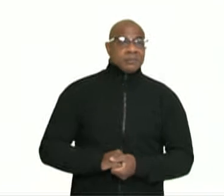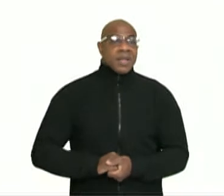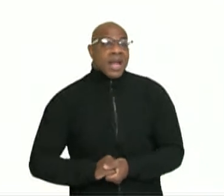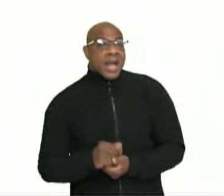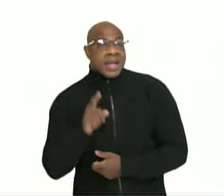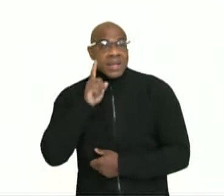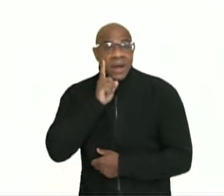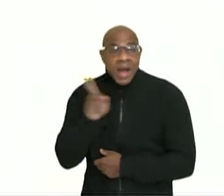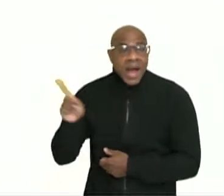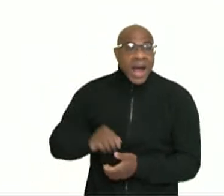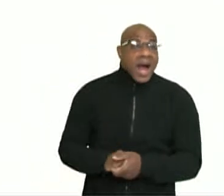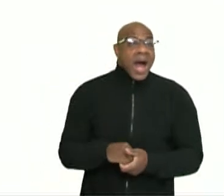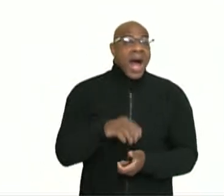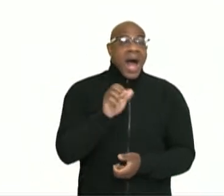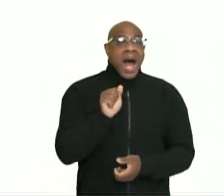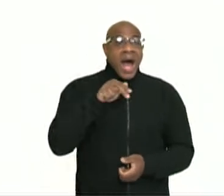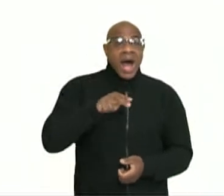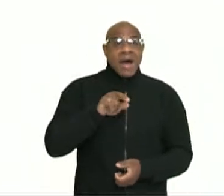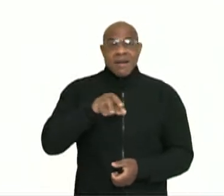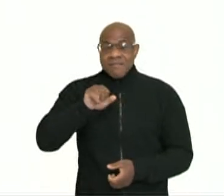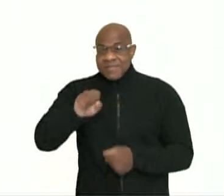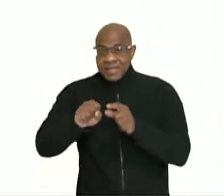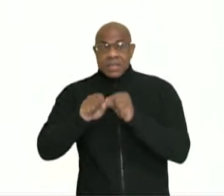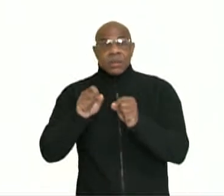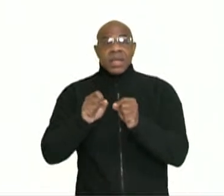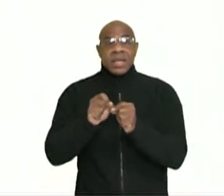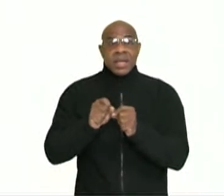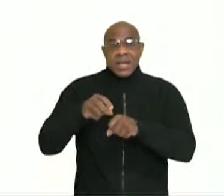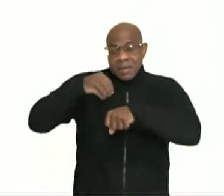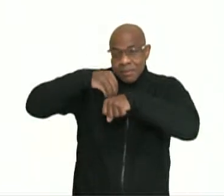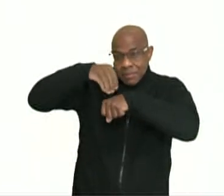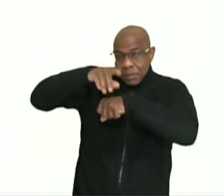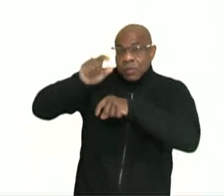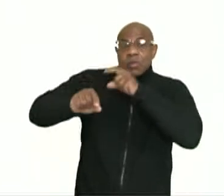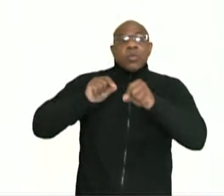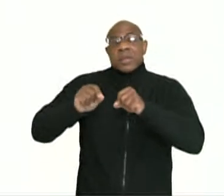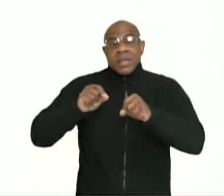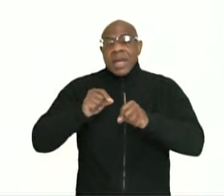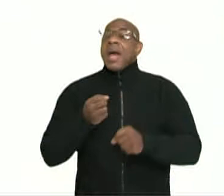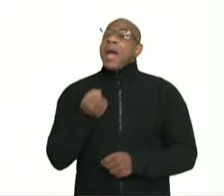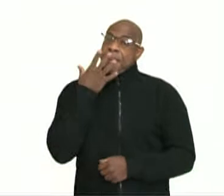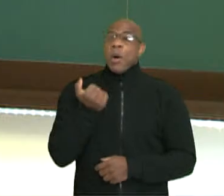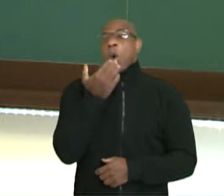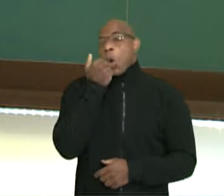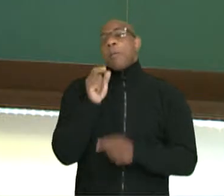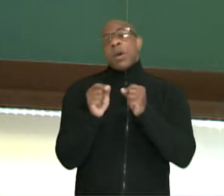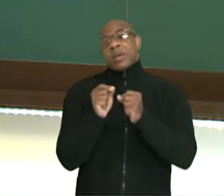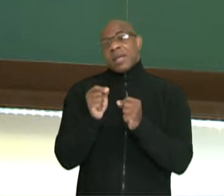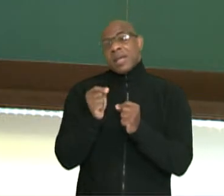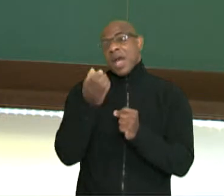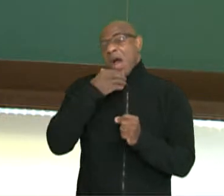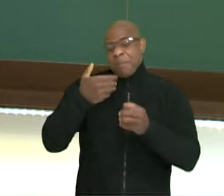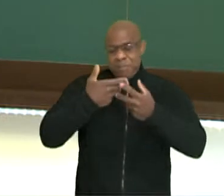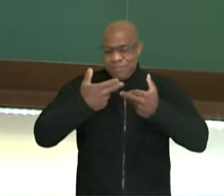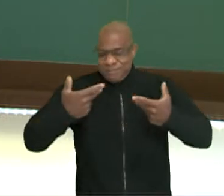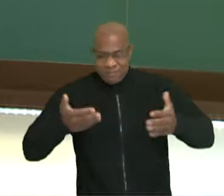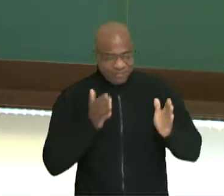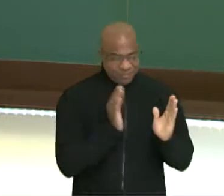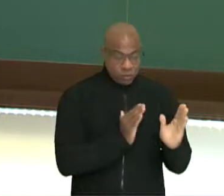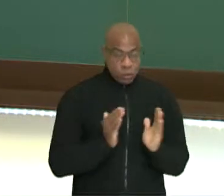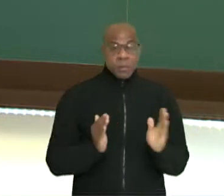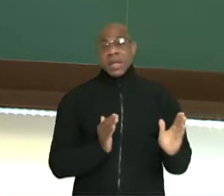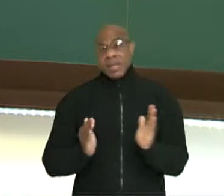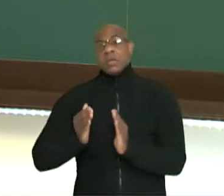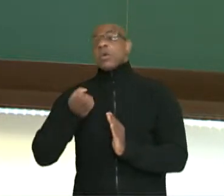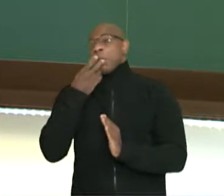da época, que costumam receber, em média, carga menor de pesticidas. Sim, a época